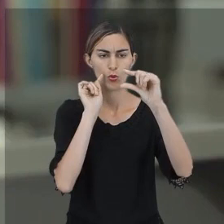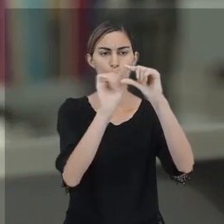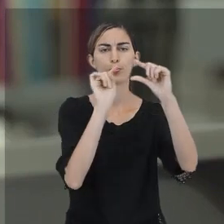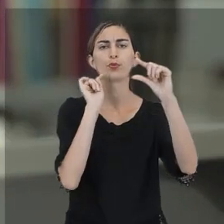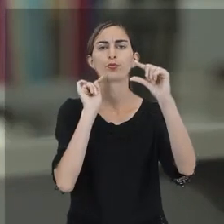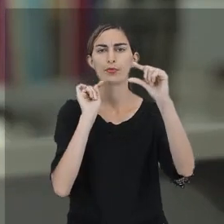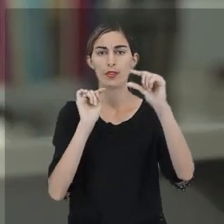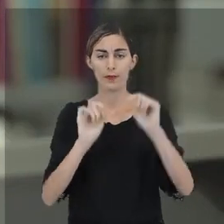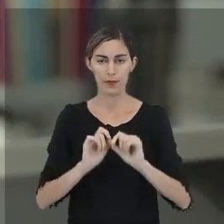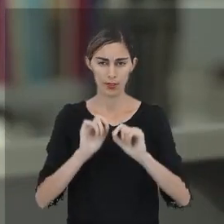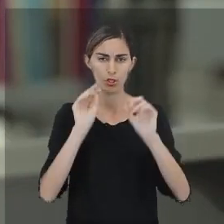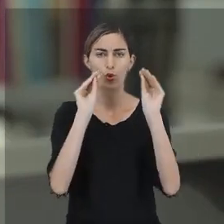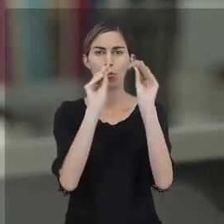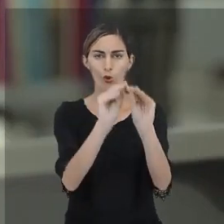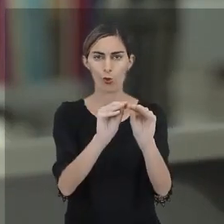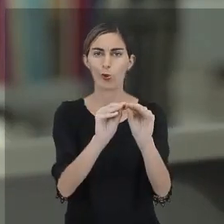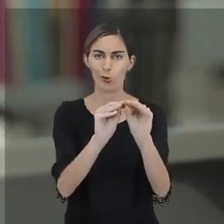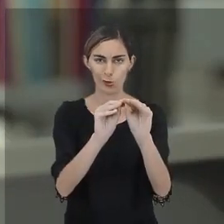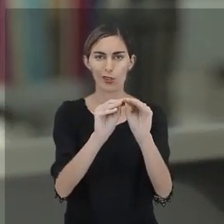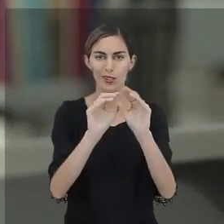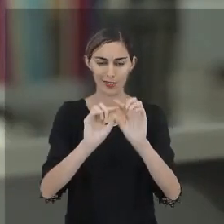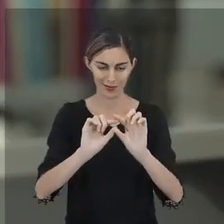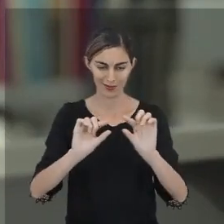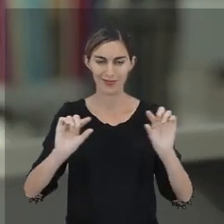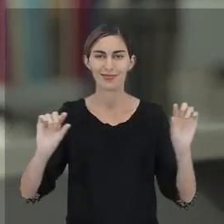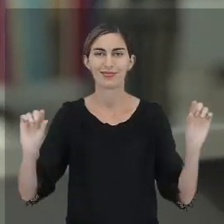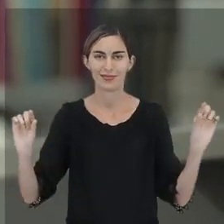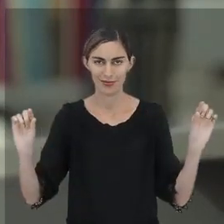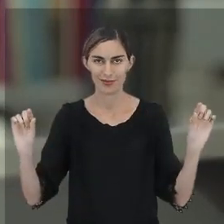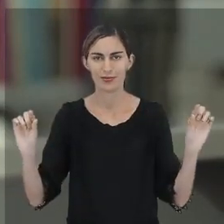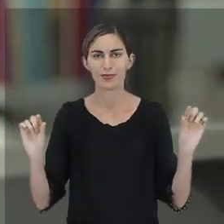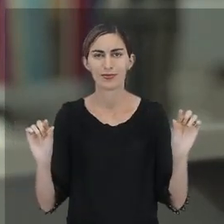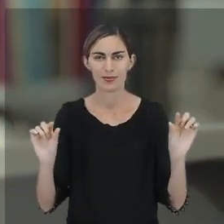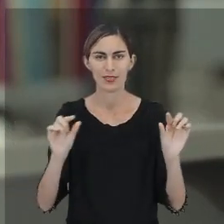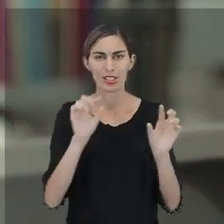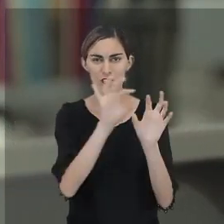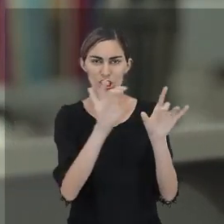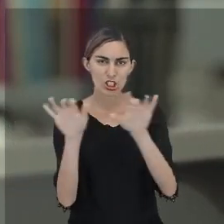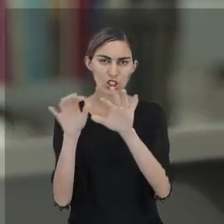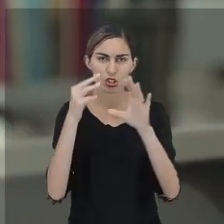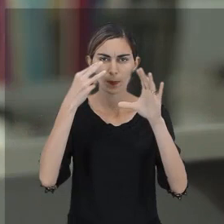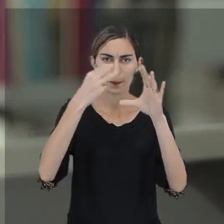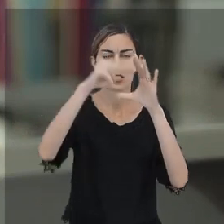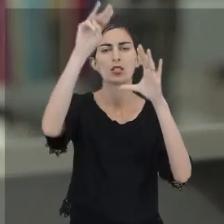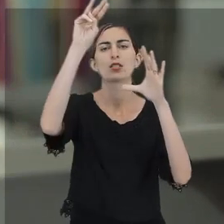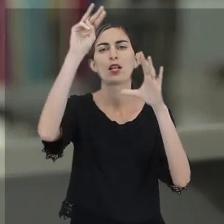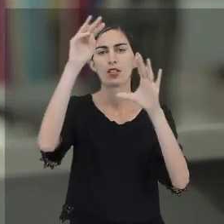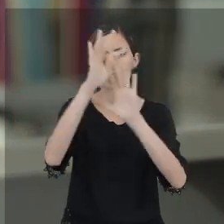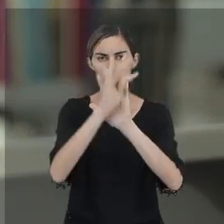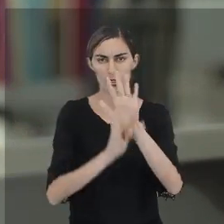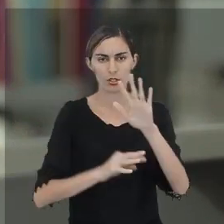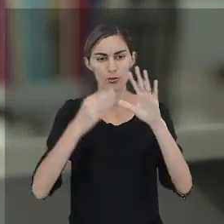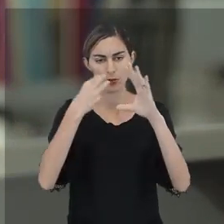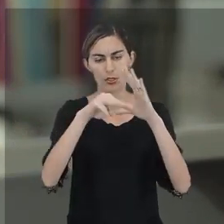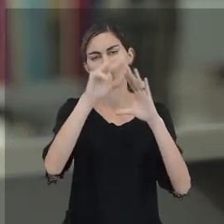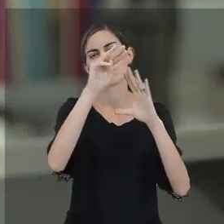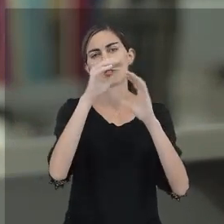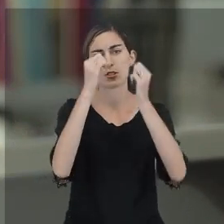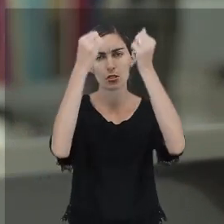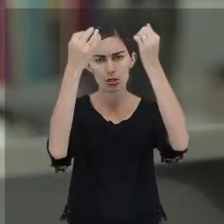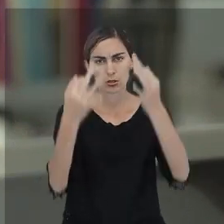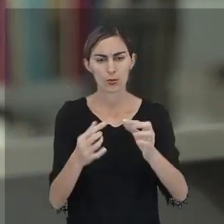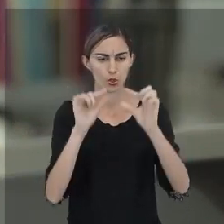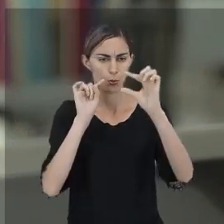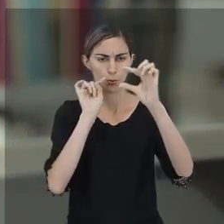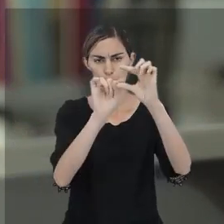evento de um clique do botão você coloca essa essa linha sehac e meningite a sua mensagem de texto dizendo que o